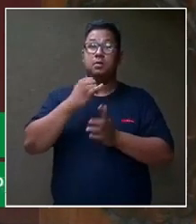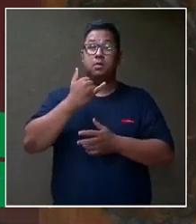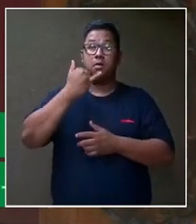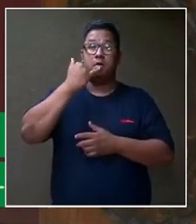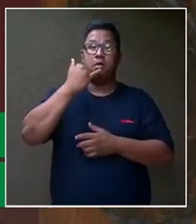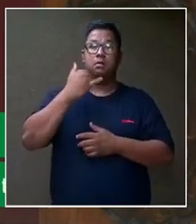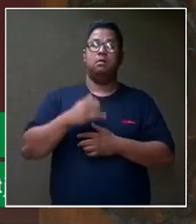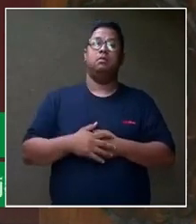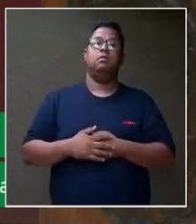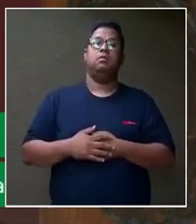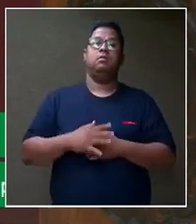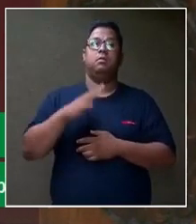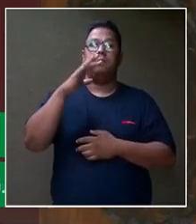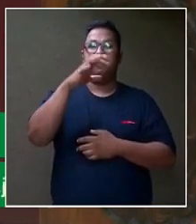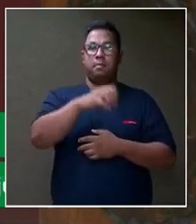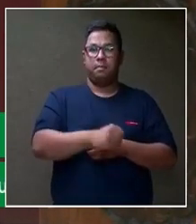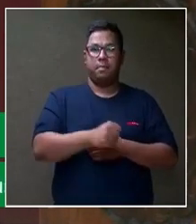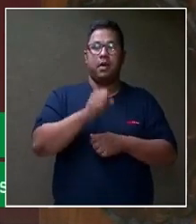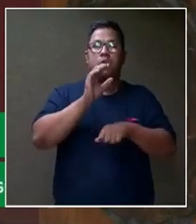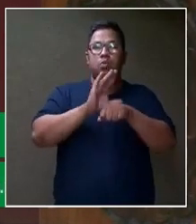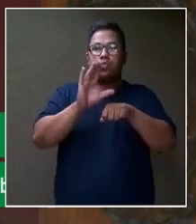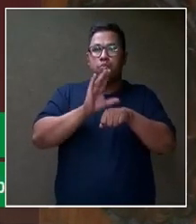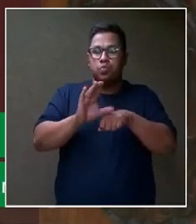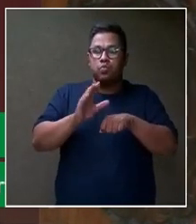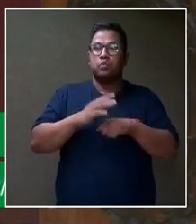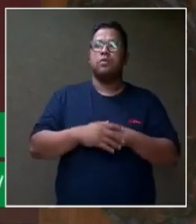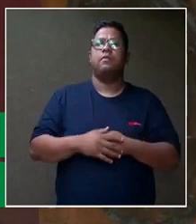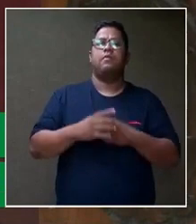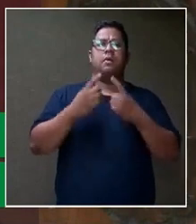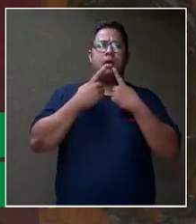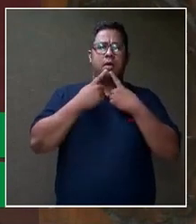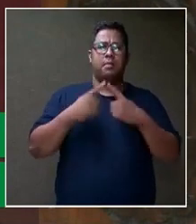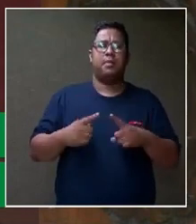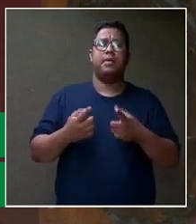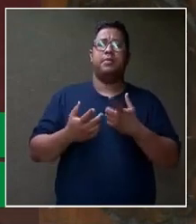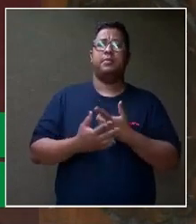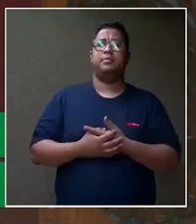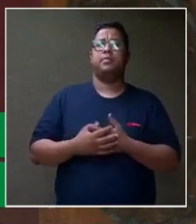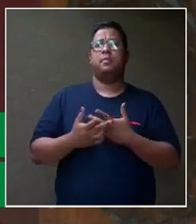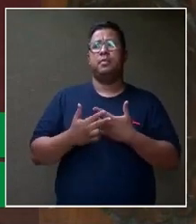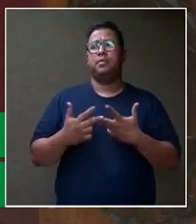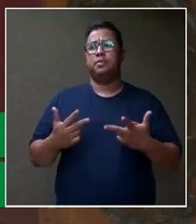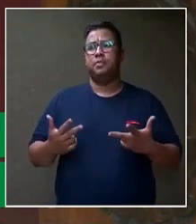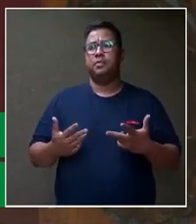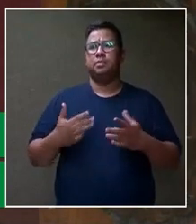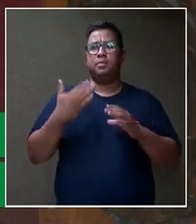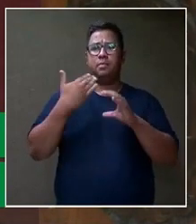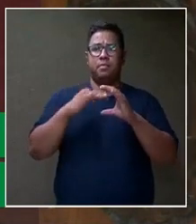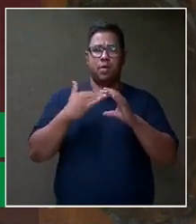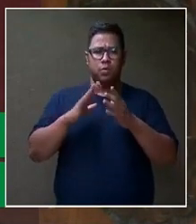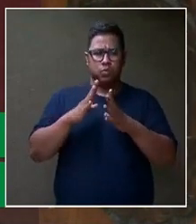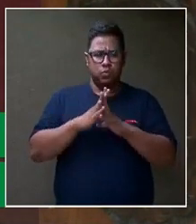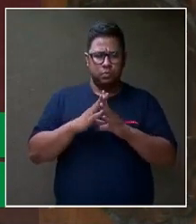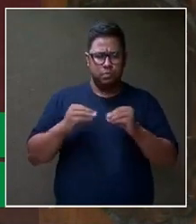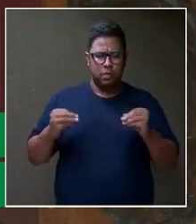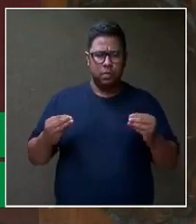ela buscar ele no cursinho, e ela chegou lá reclamando para mim que tinha algumas coisas no e-mail dela que tinha